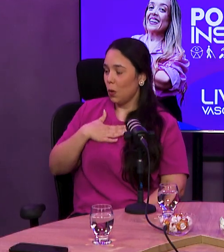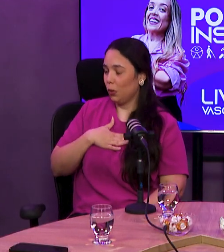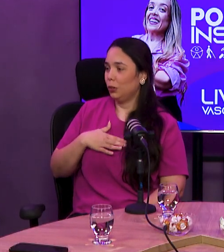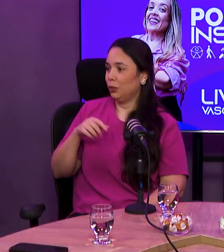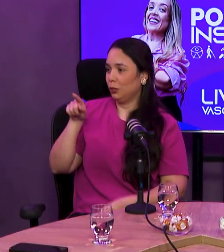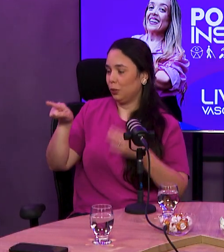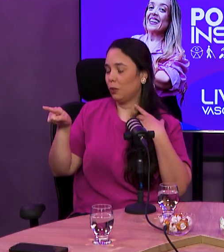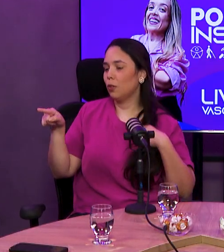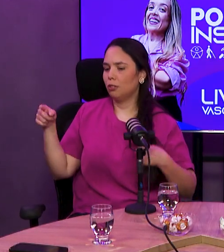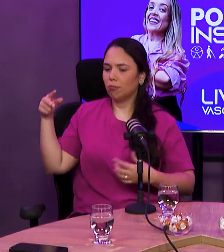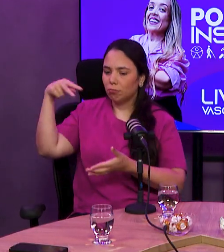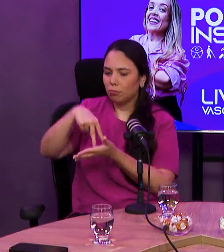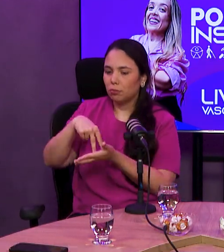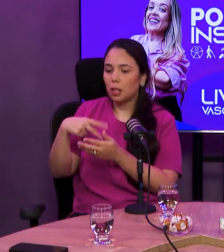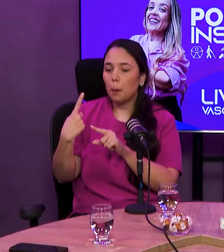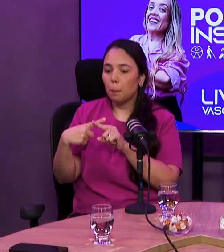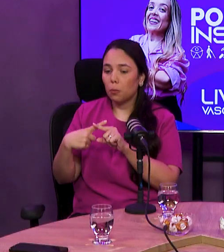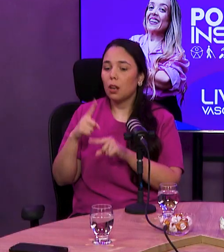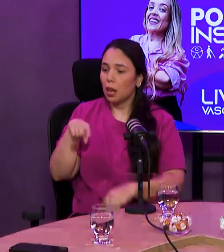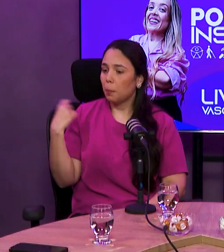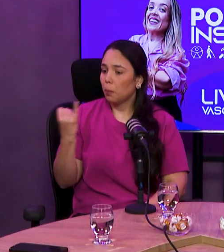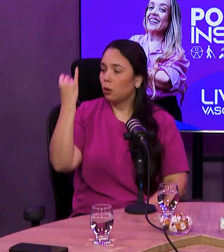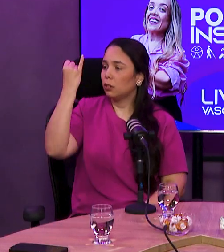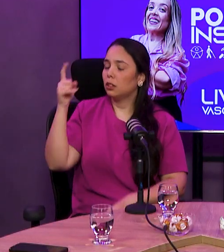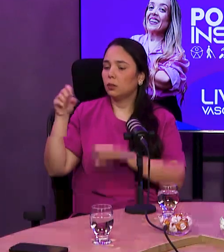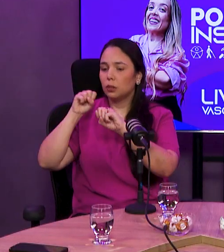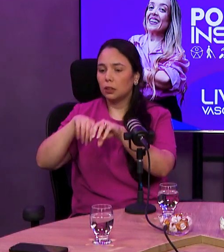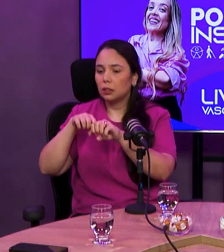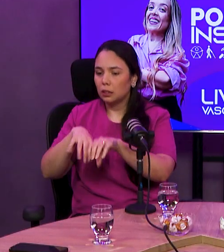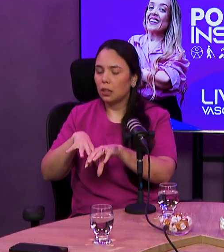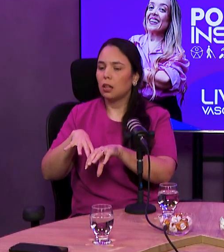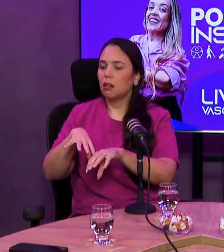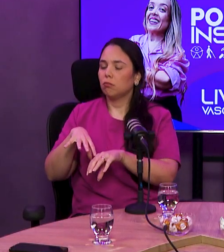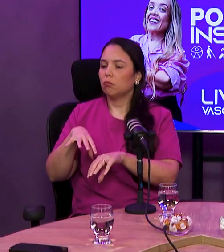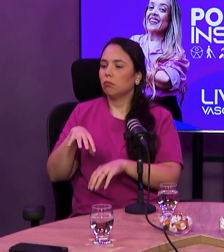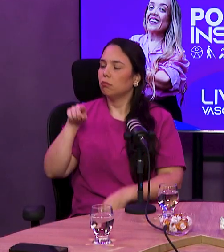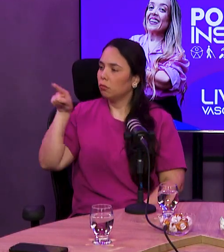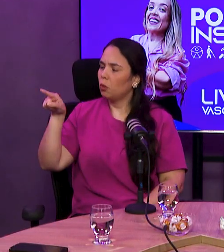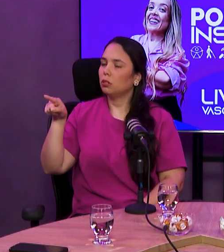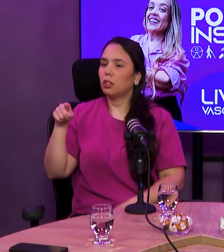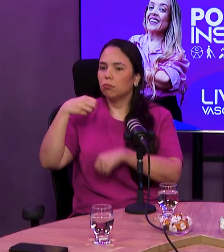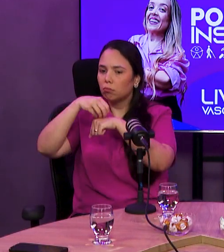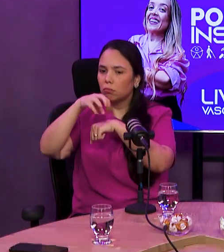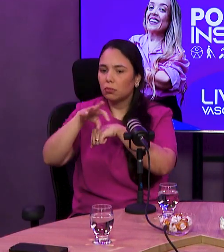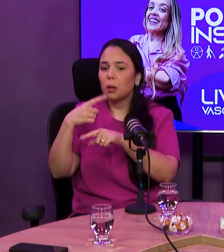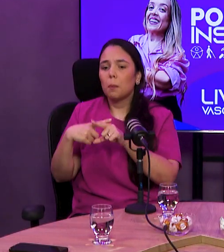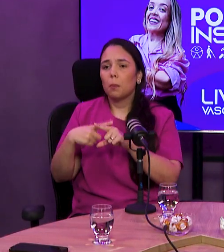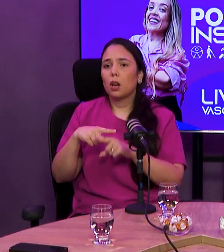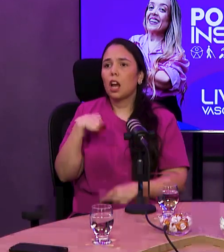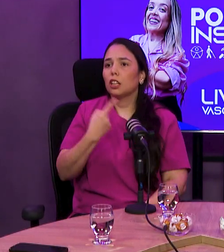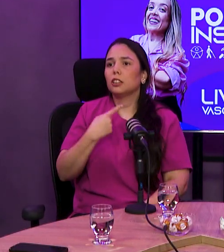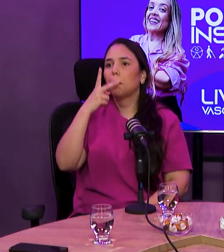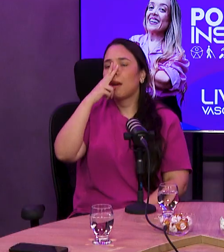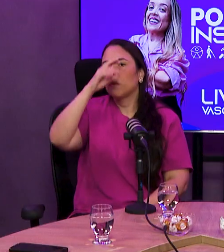você veio até aqui, porque é importante vocês ensinarem, você ensinar, porque a gente não tem ideia do que vocês